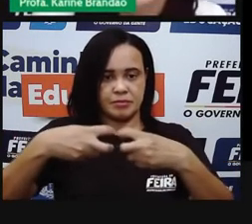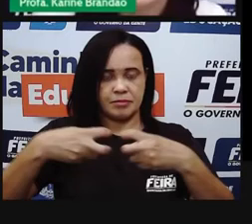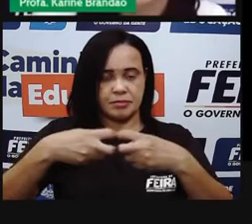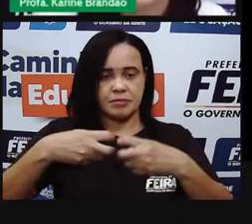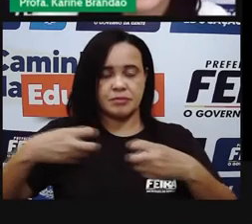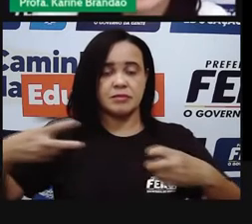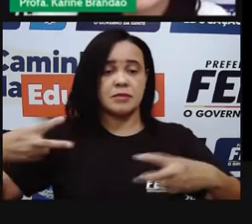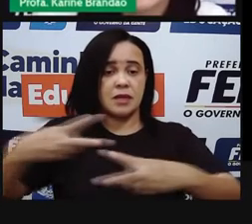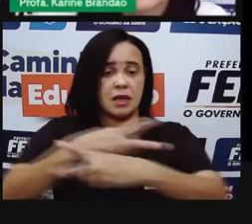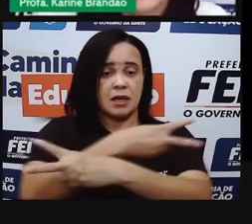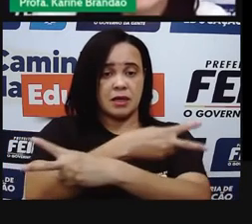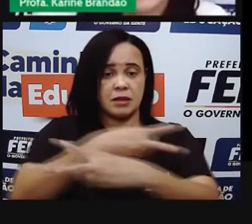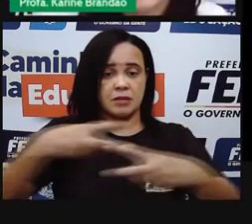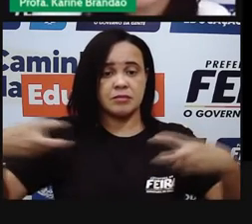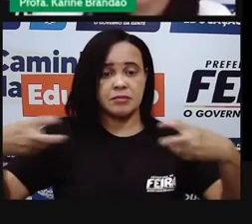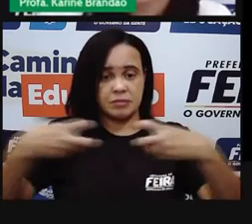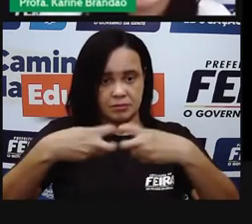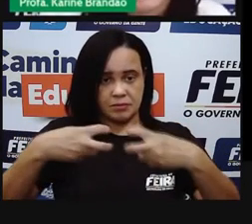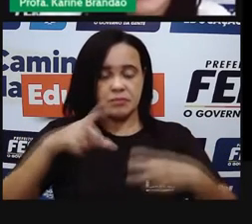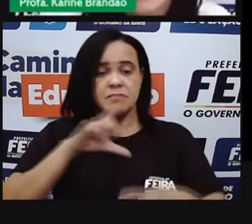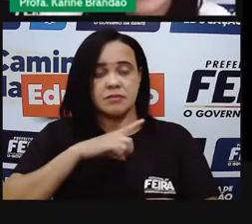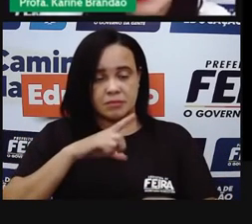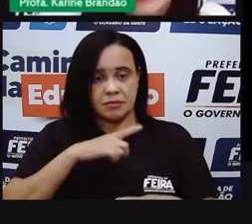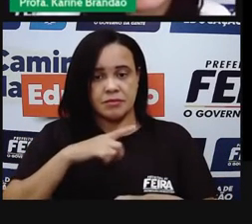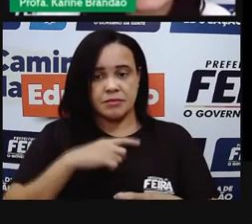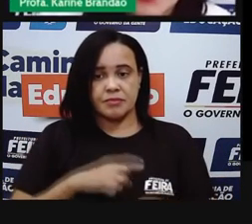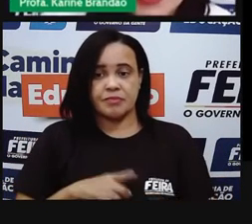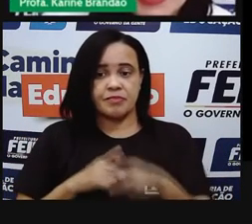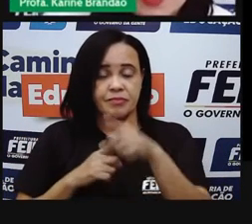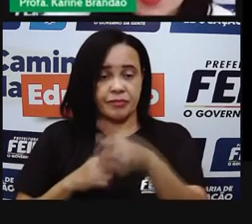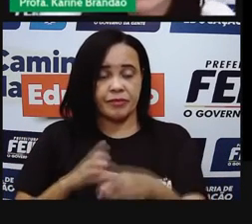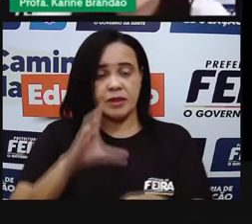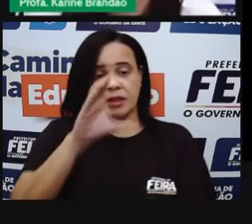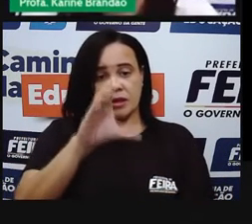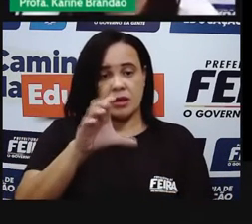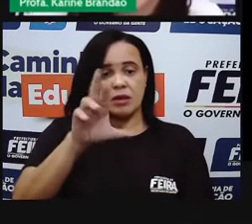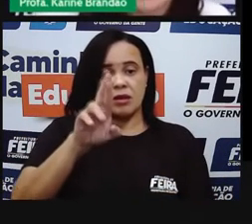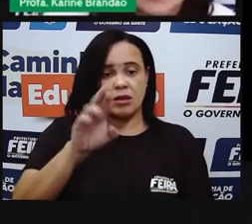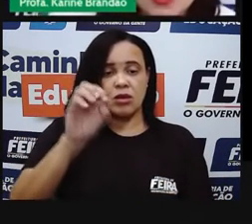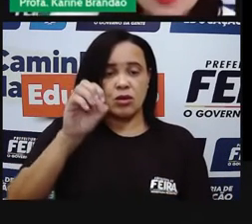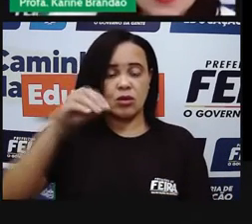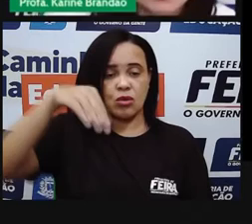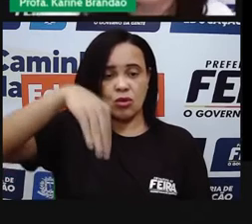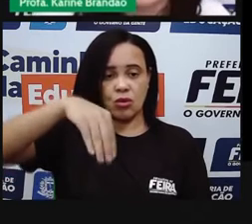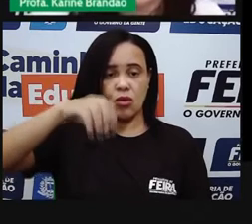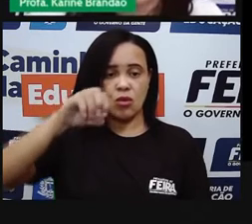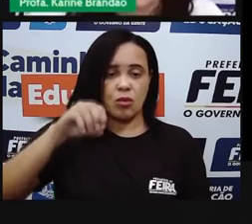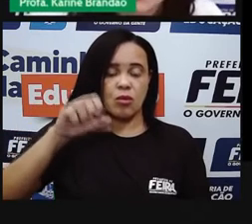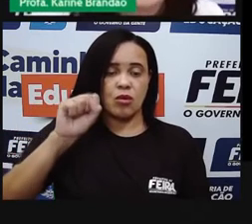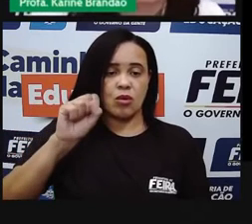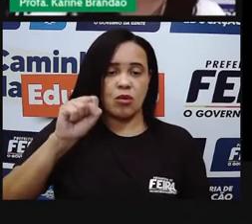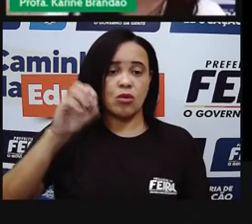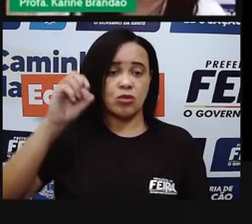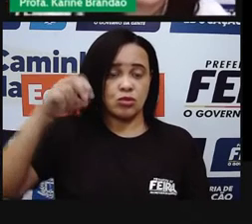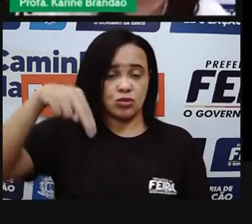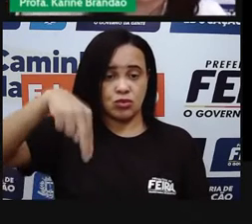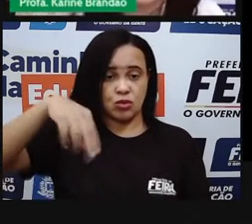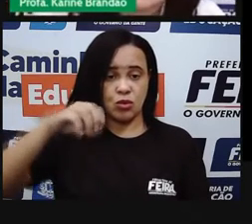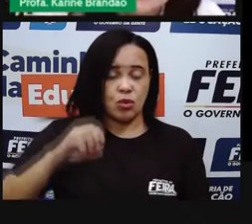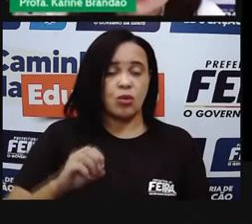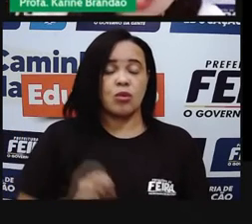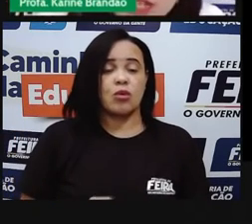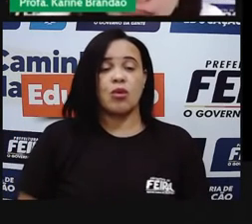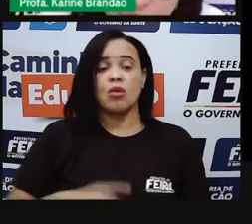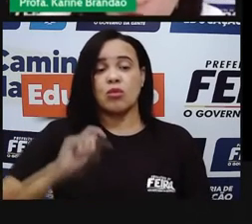seta, indicado nessa seta à direita. Tranquilo, então? Cromatina e cromossomo, todos dois são